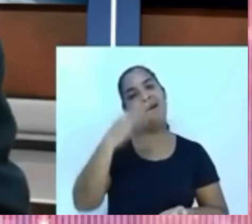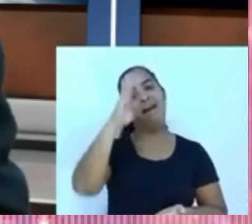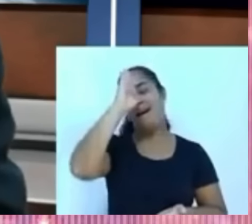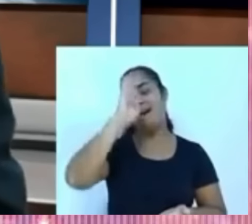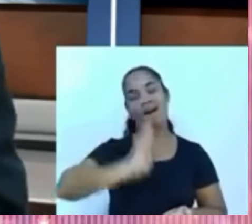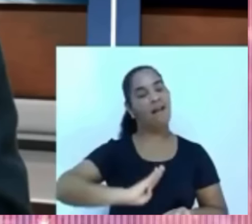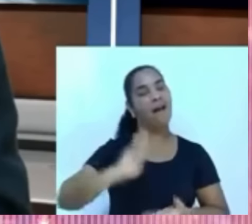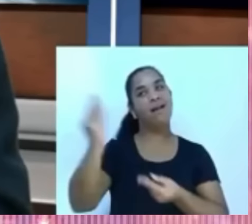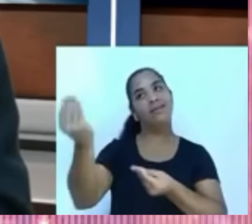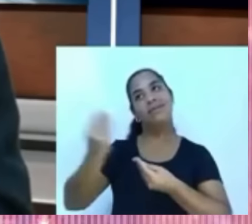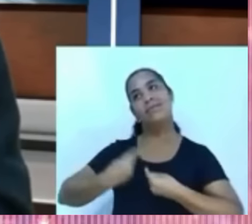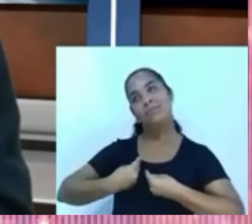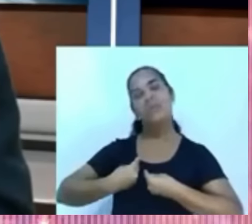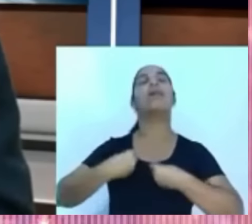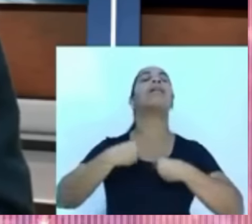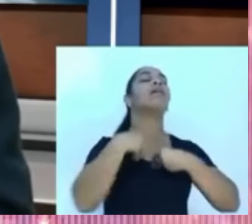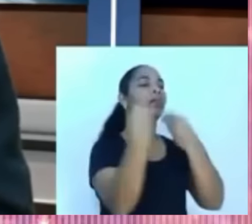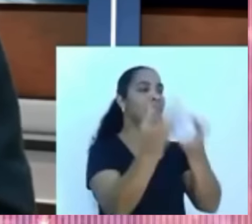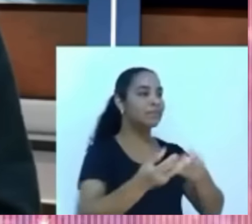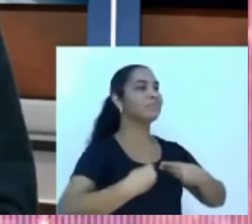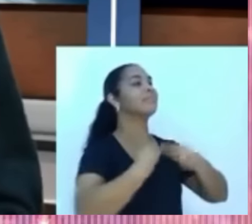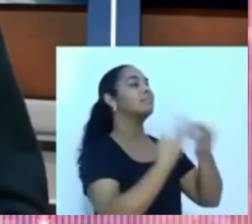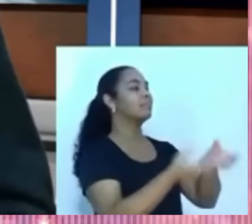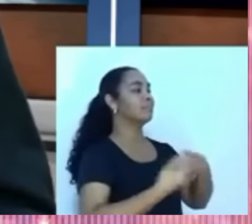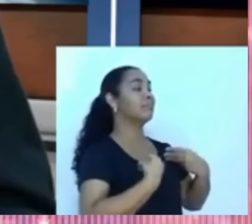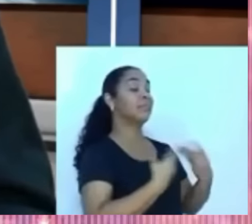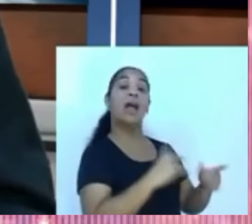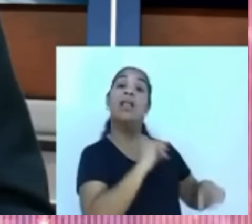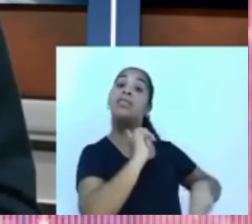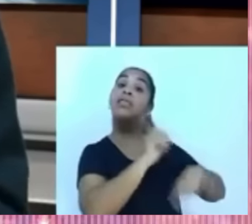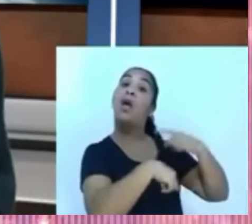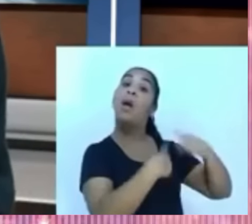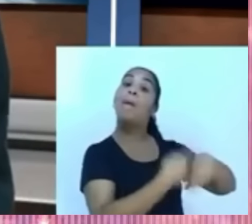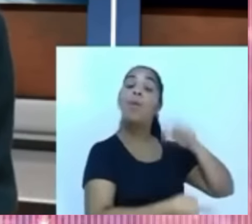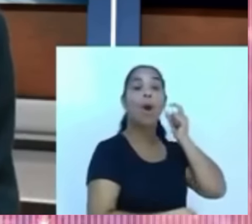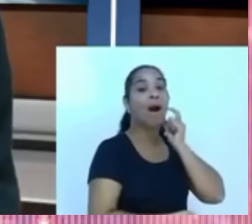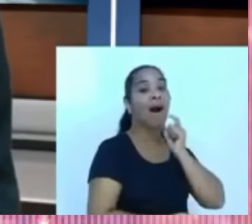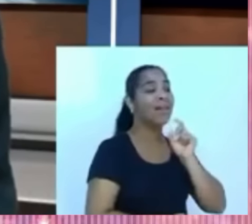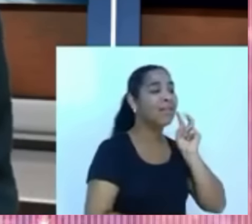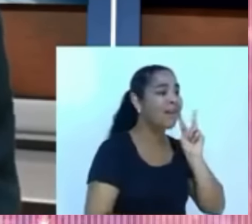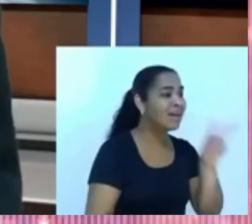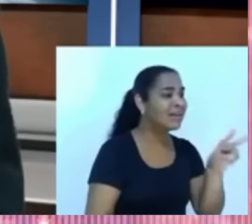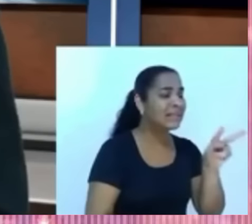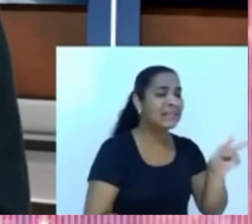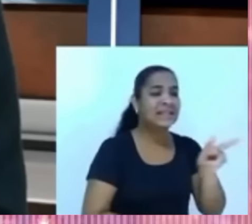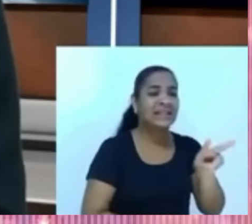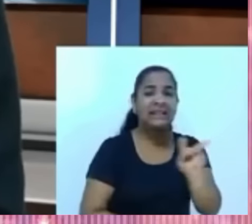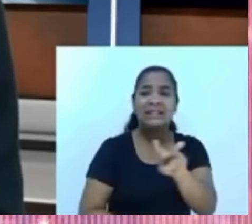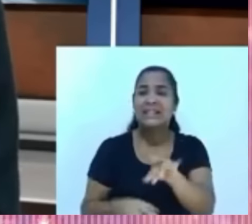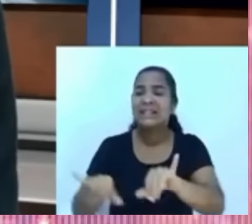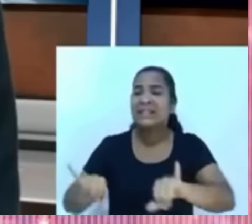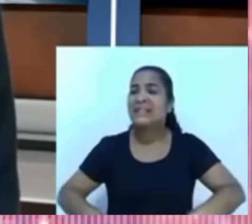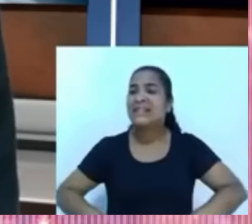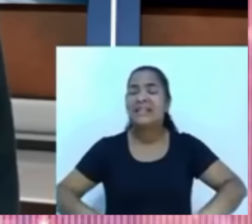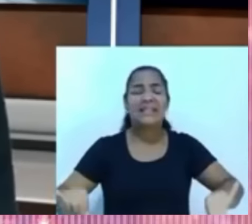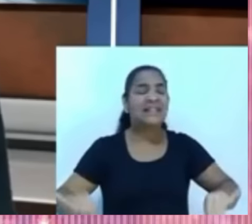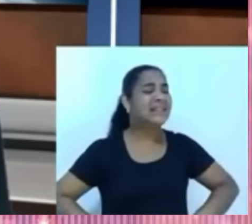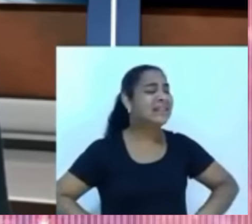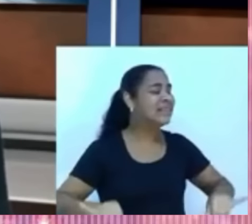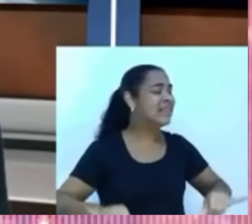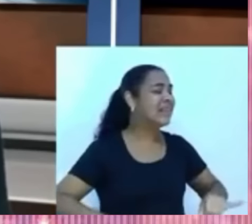recebemos vem Allan Kardec e quando vê o sofrimento de seus padres pessoas que de repente